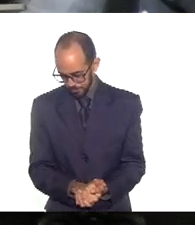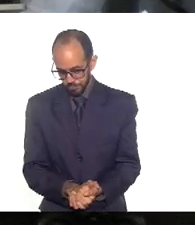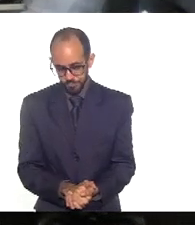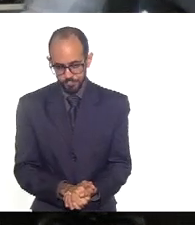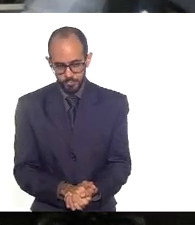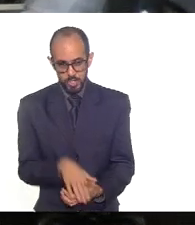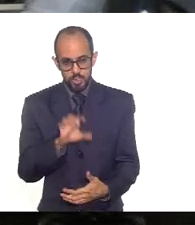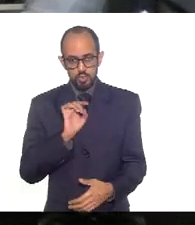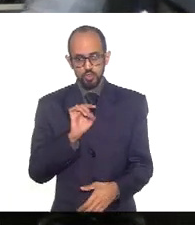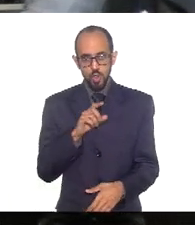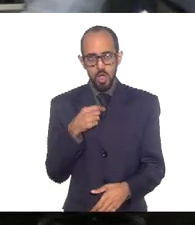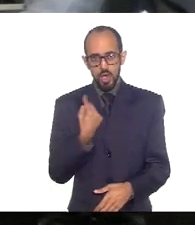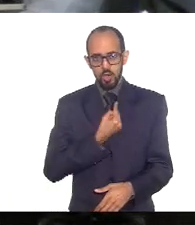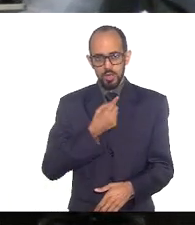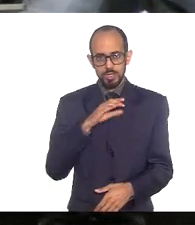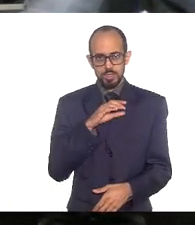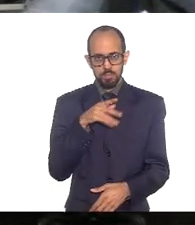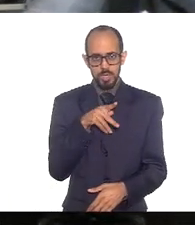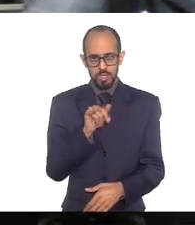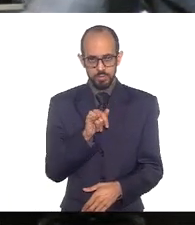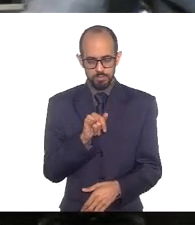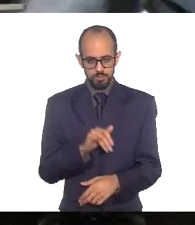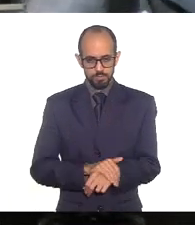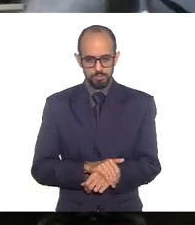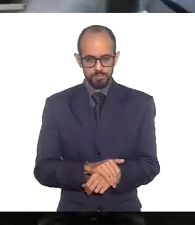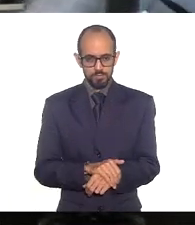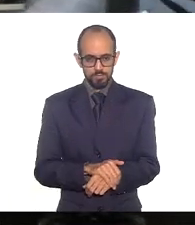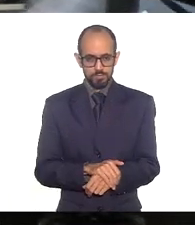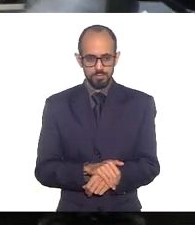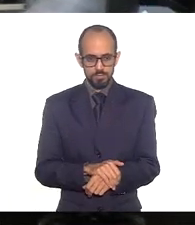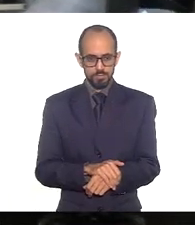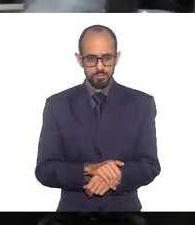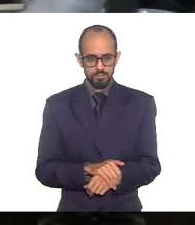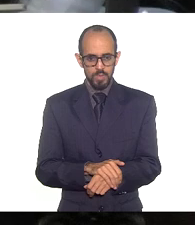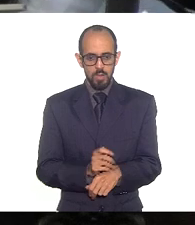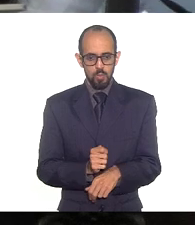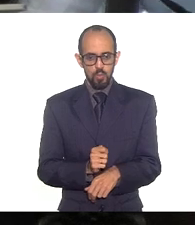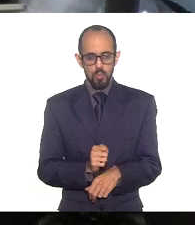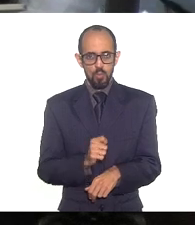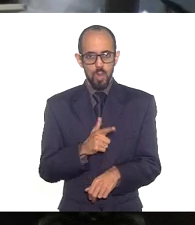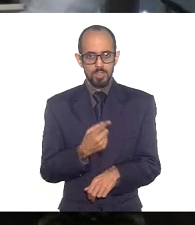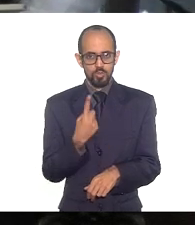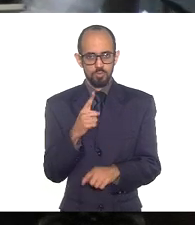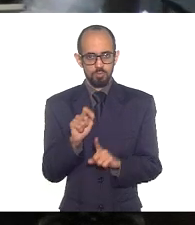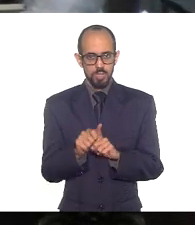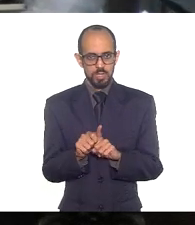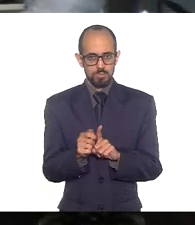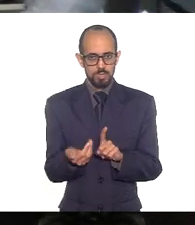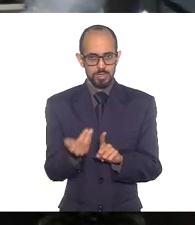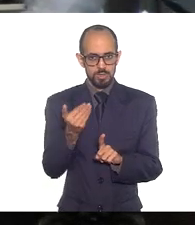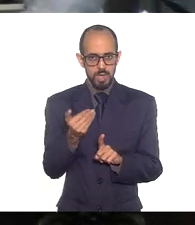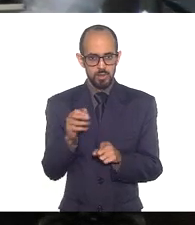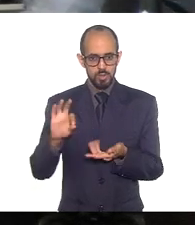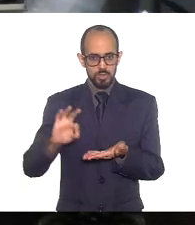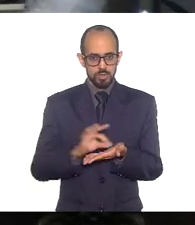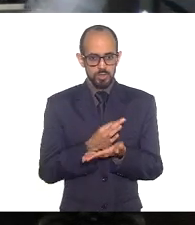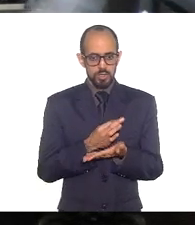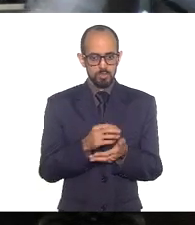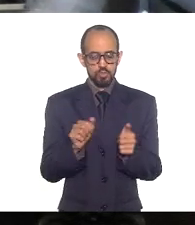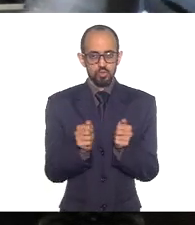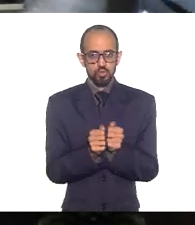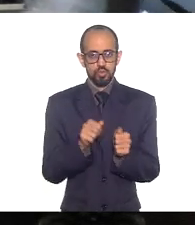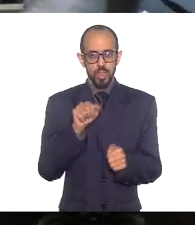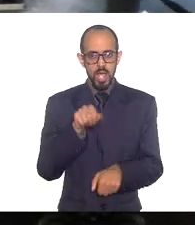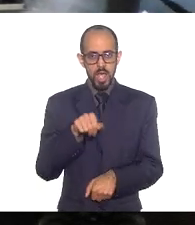é só a nossa CP II e a duas há quase um mês assinamos aqui com Agência Nacional